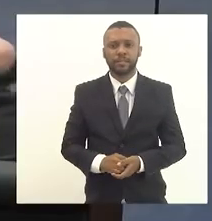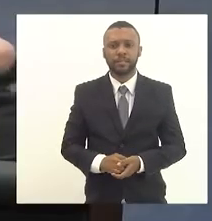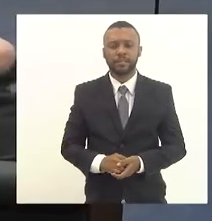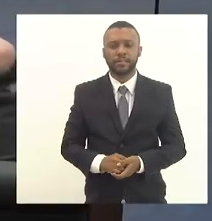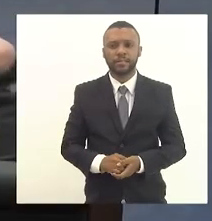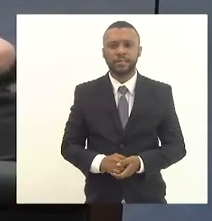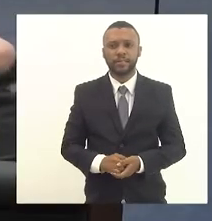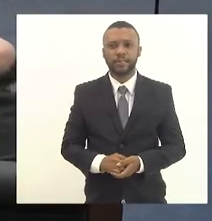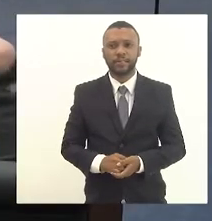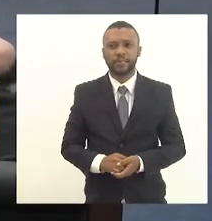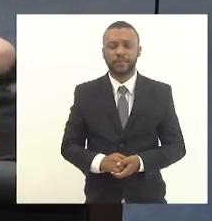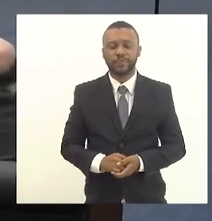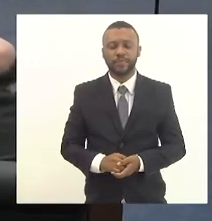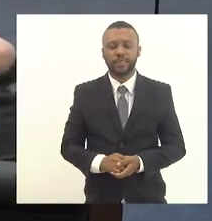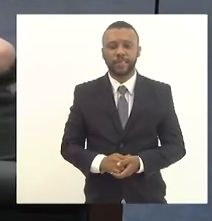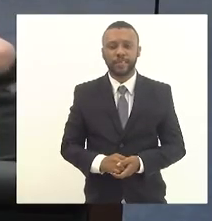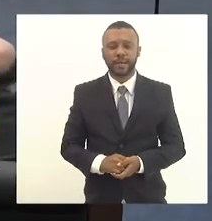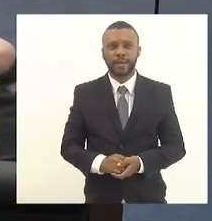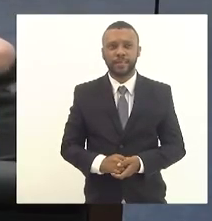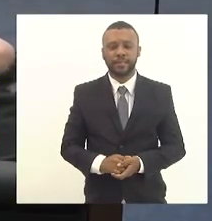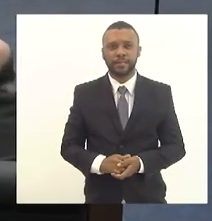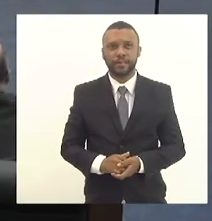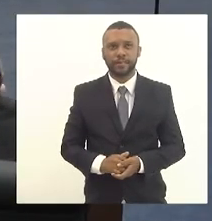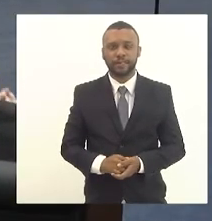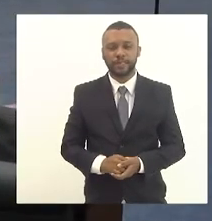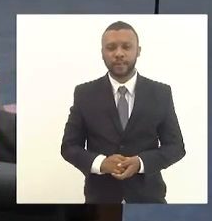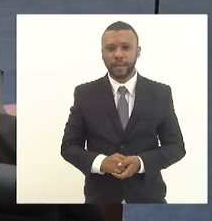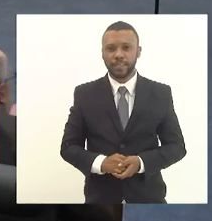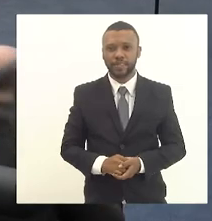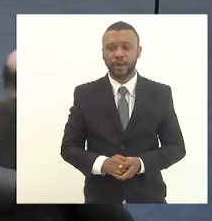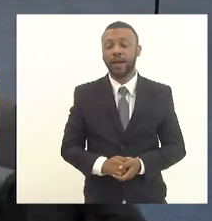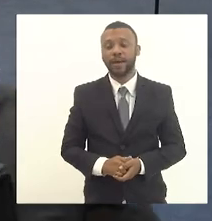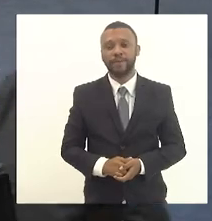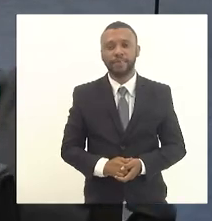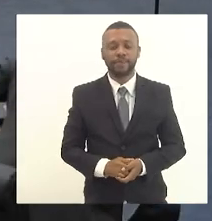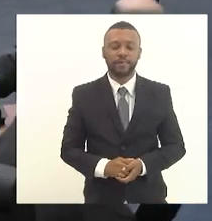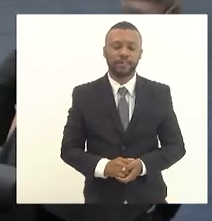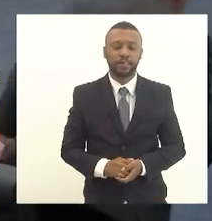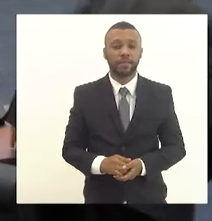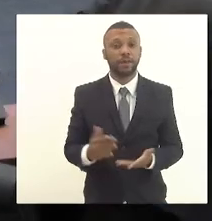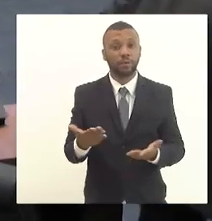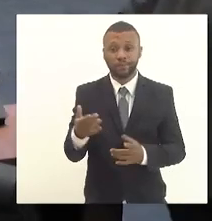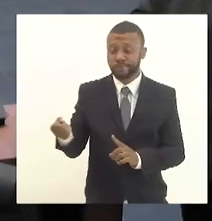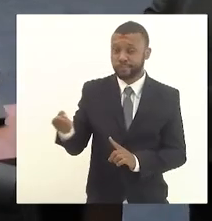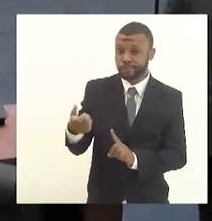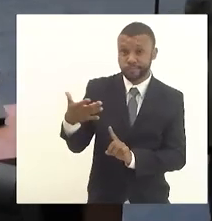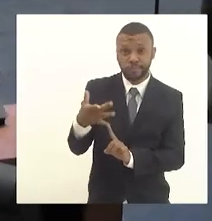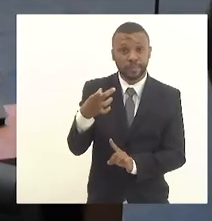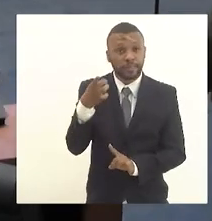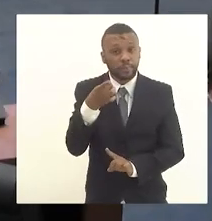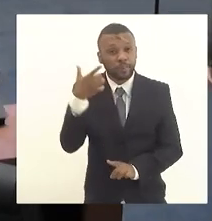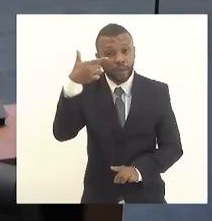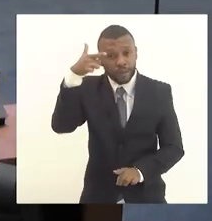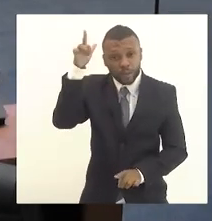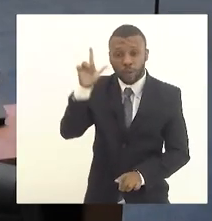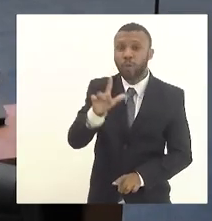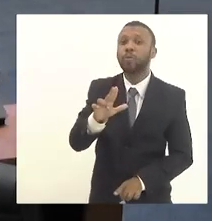Obrigado, Igor. Convidar o deputado Luiz Paulo para usar da palavra.